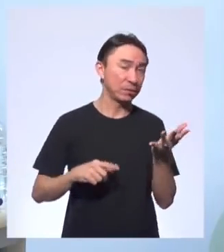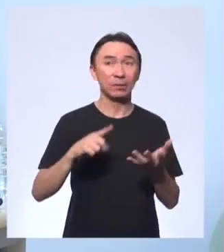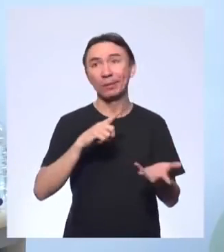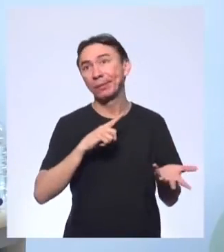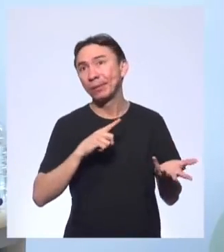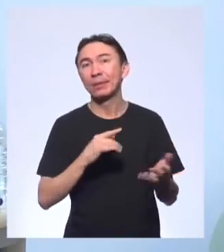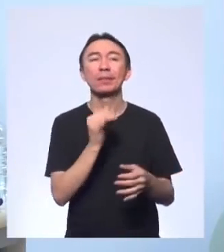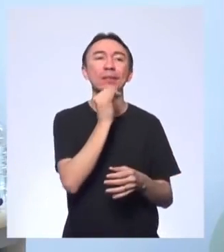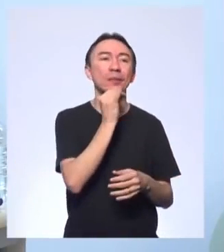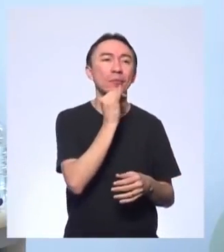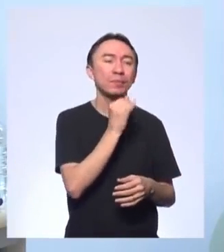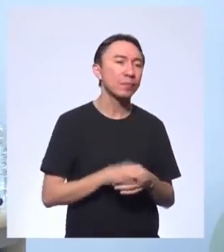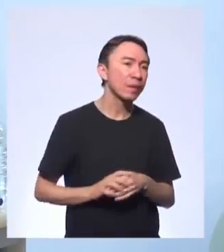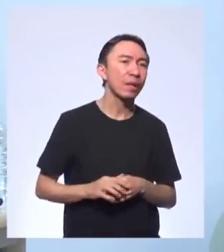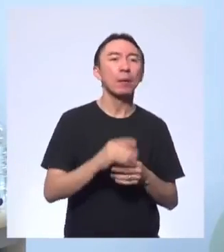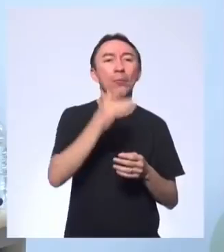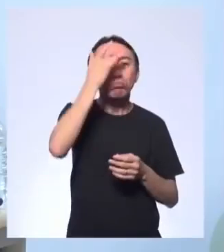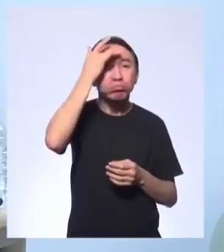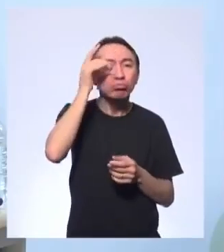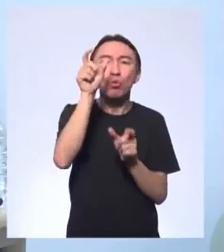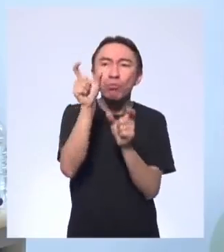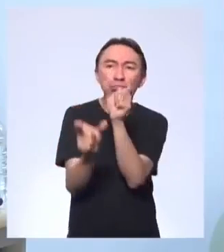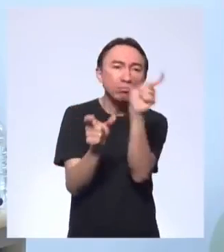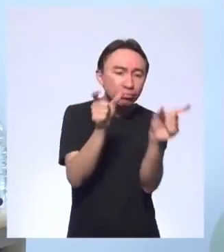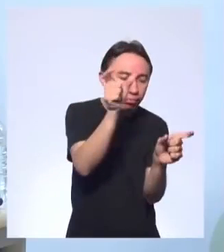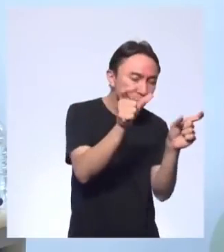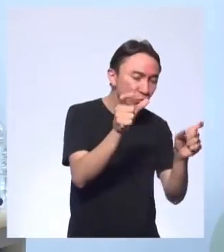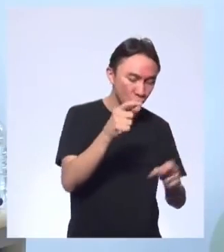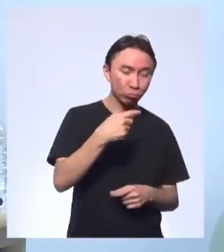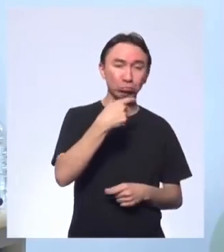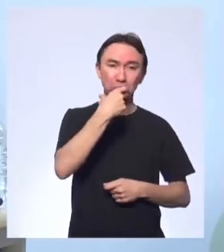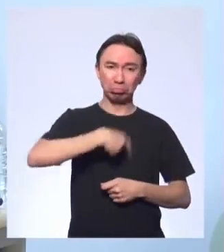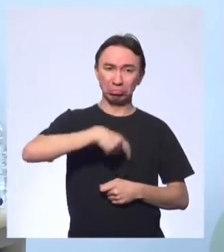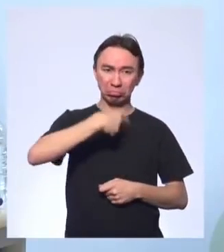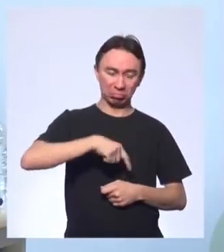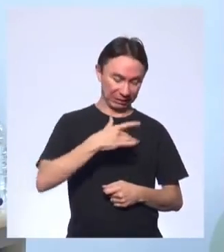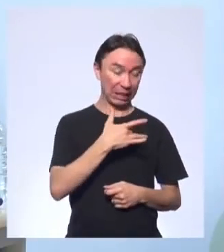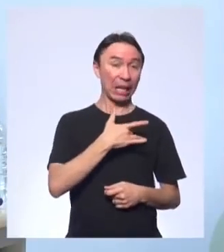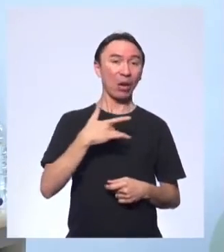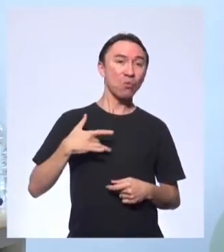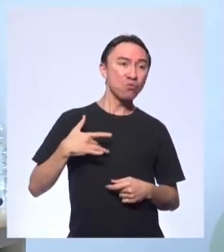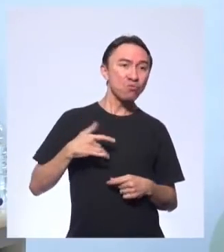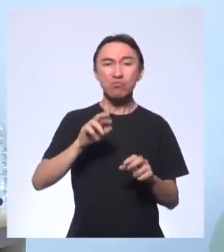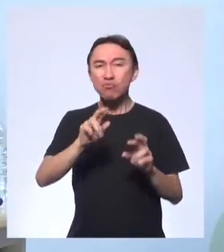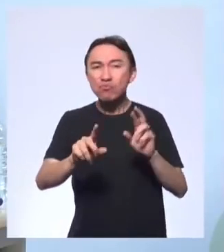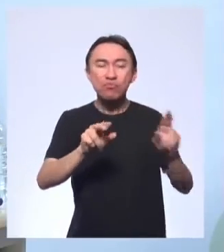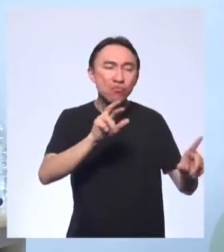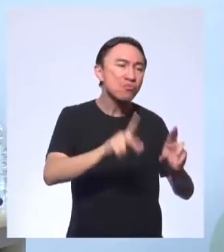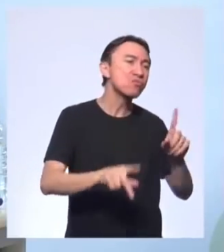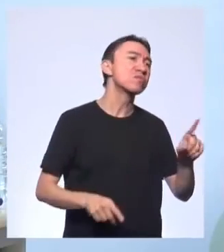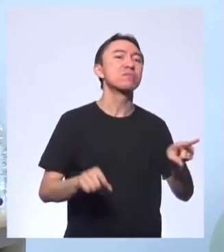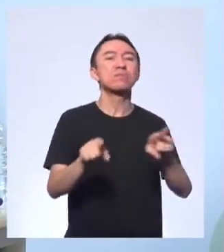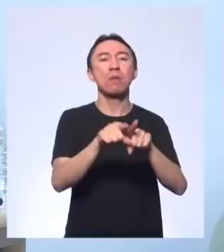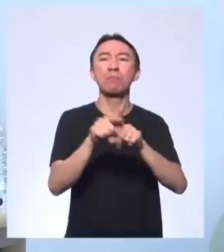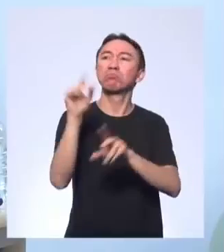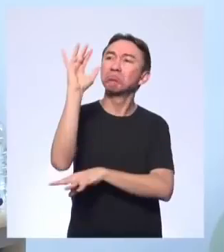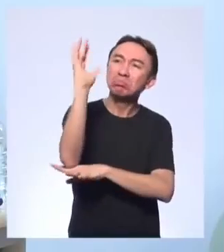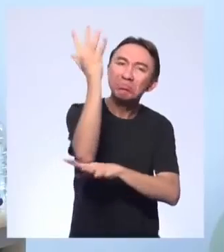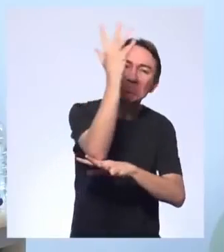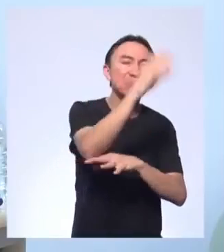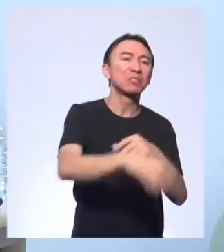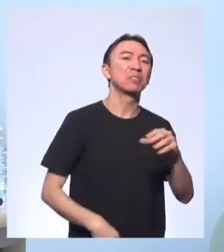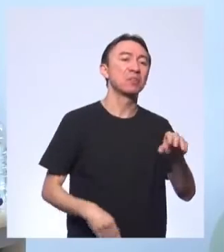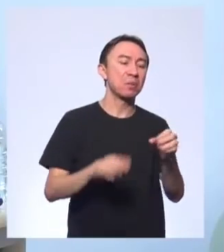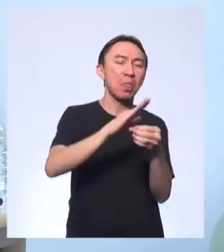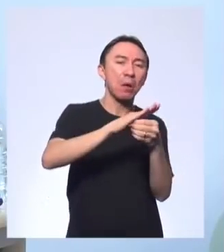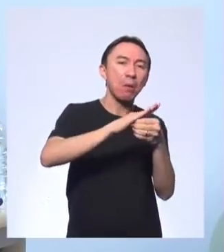individual de cada um, e também toda essa questão ambiental, questão de saneamento básico. Então,